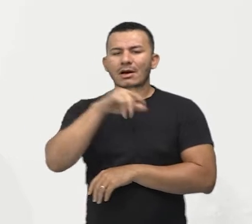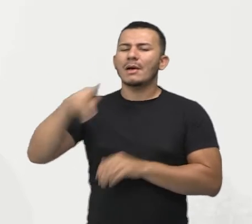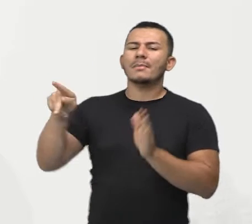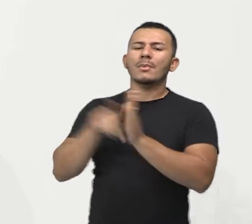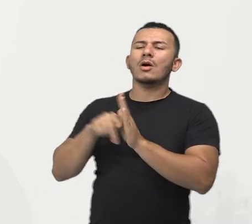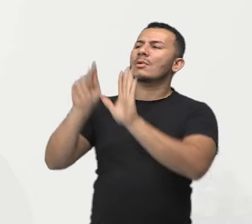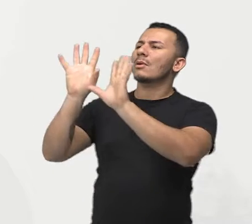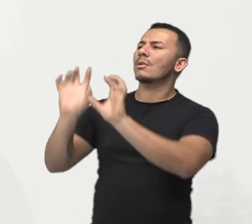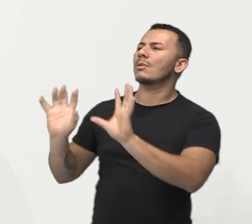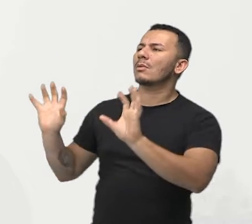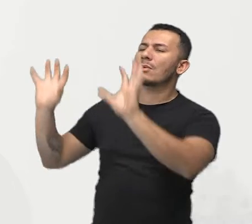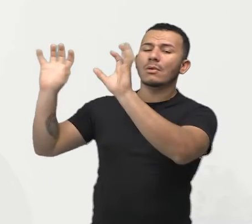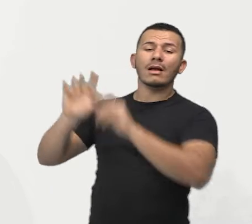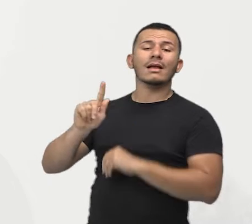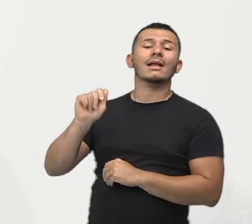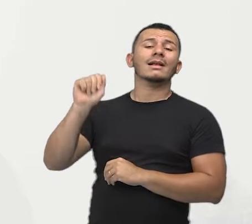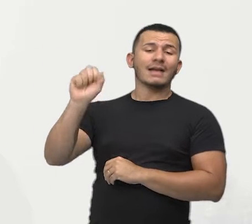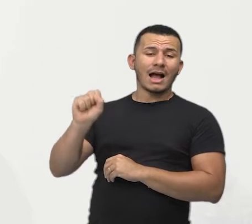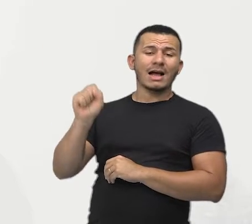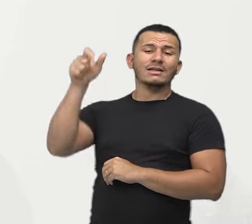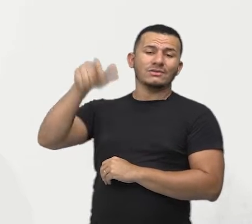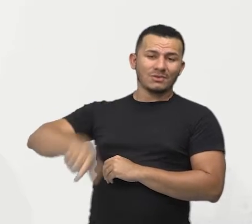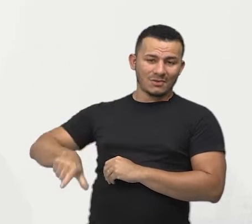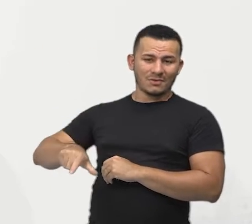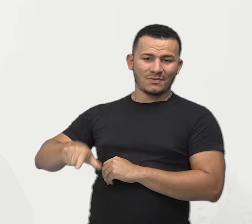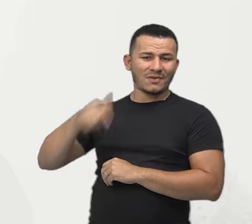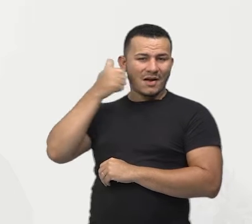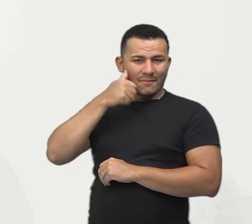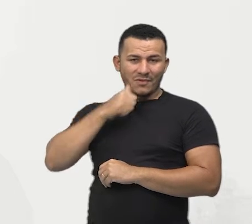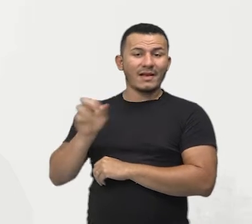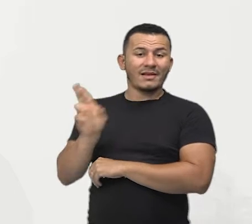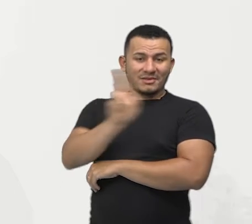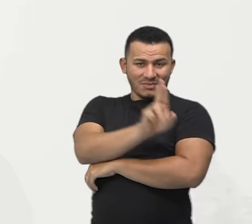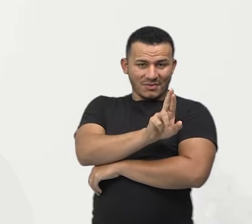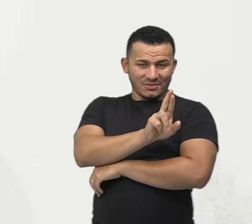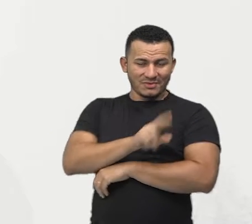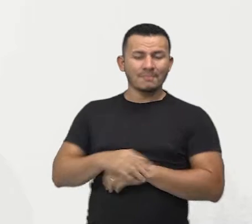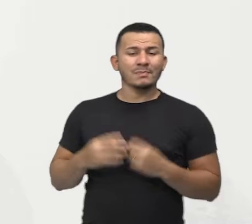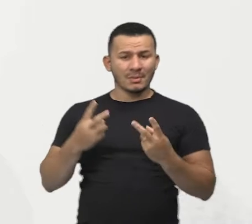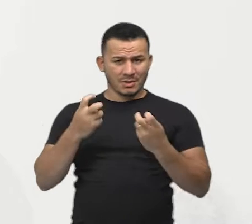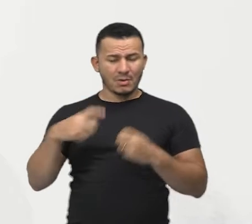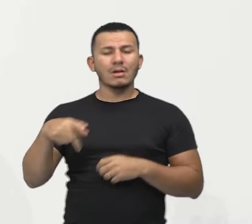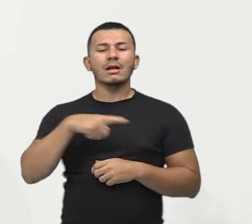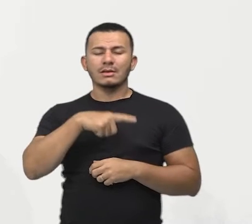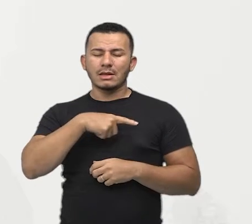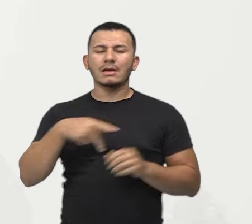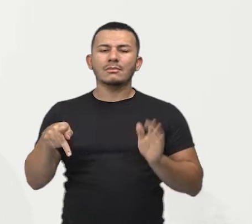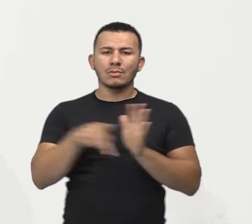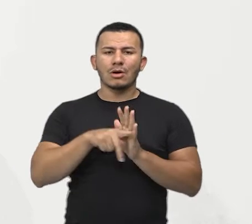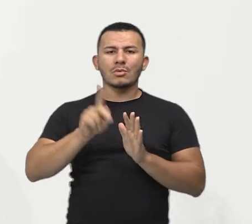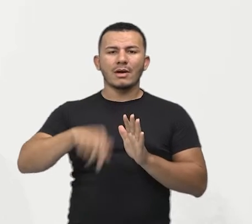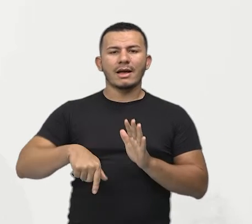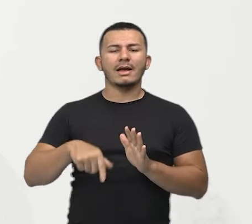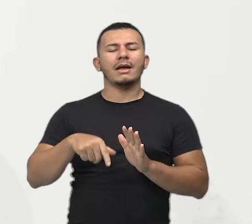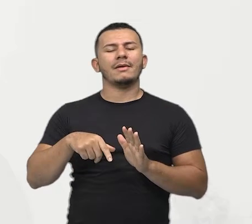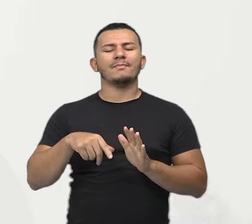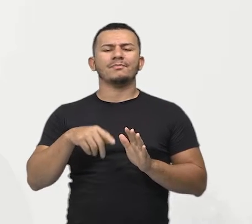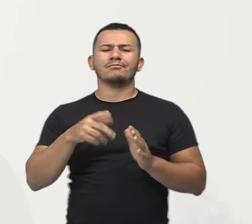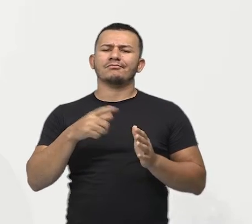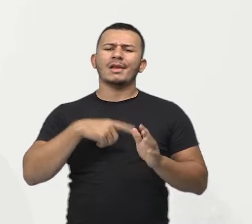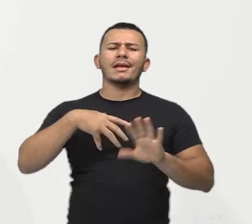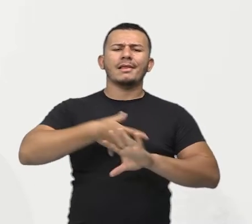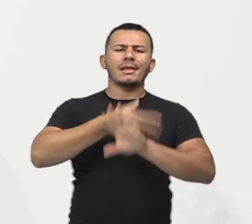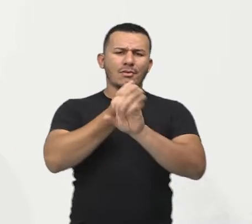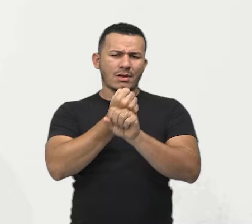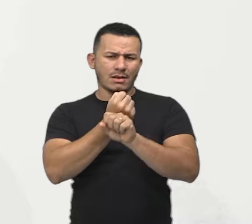gás. De novo. Então, observe que aqui nós temos uma certa intertextualidade. Quando vocês leem quadrinhos ou